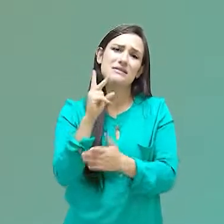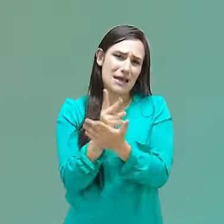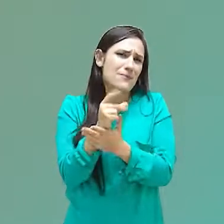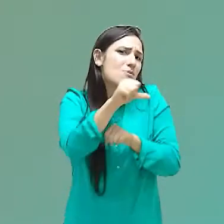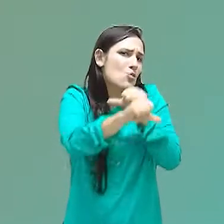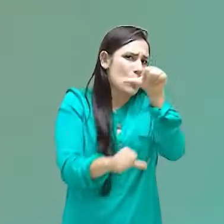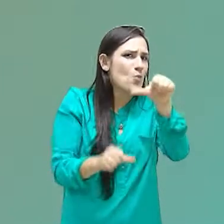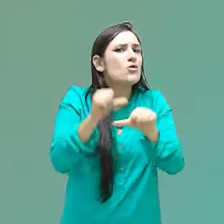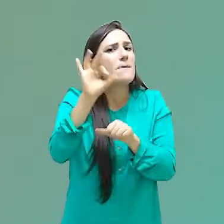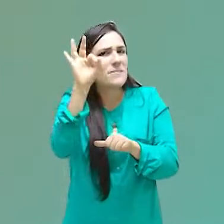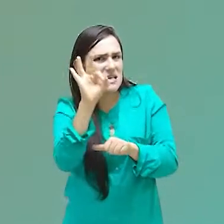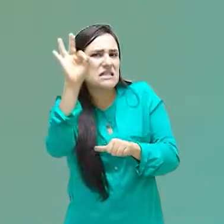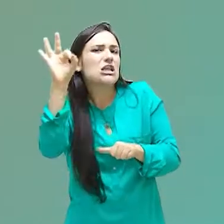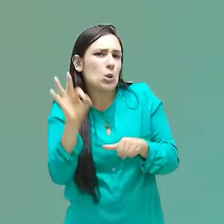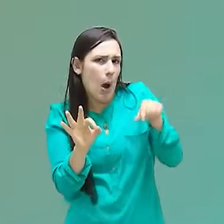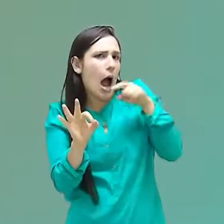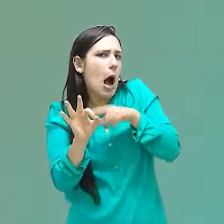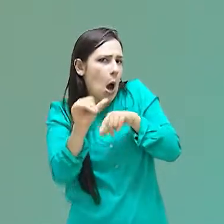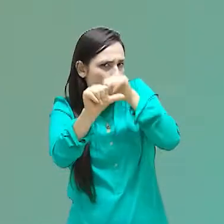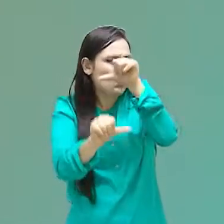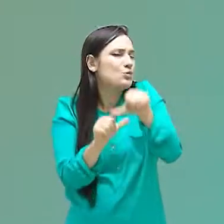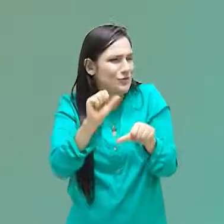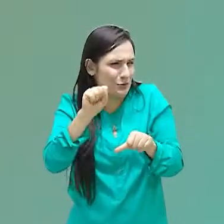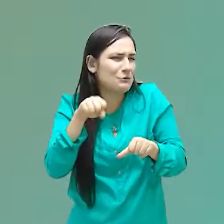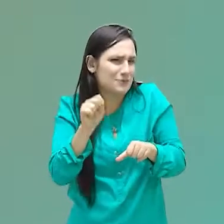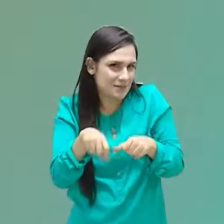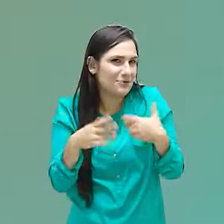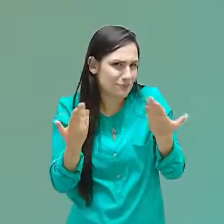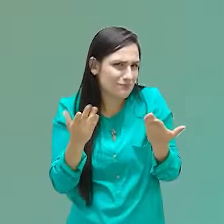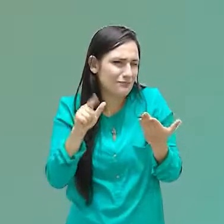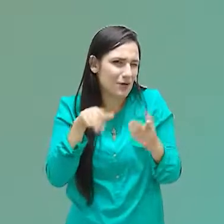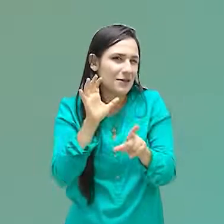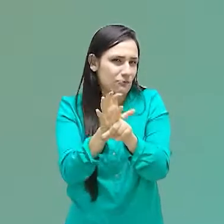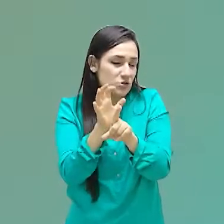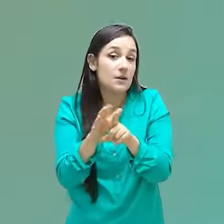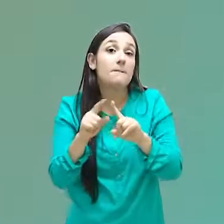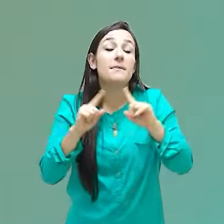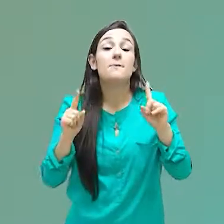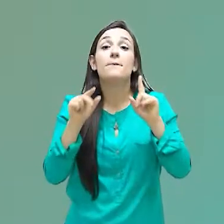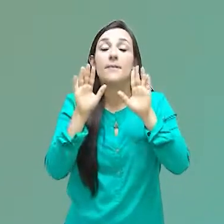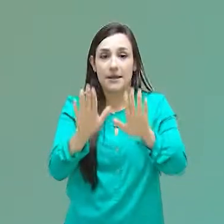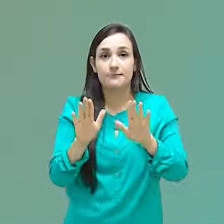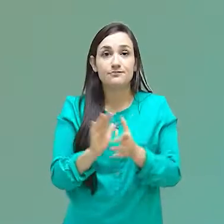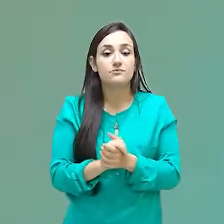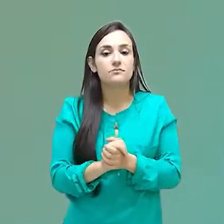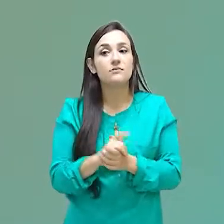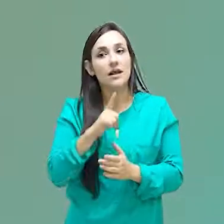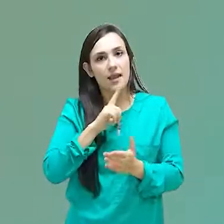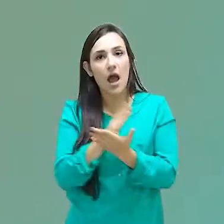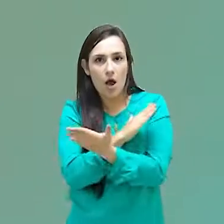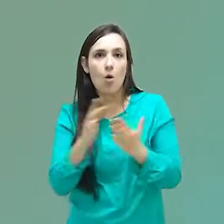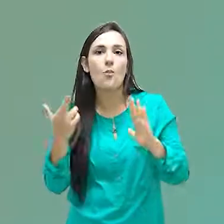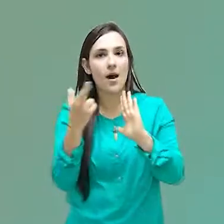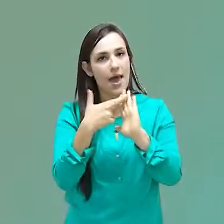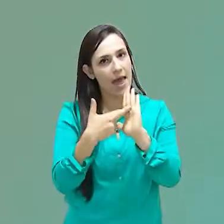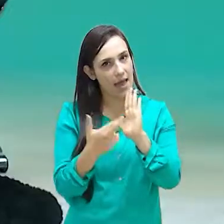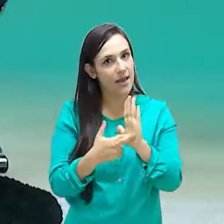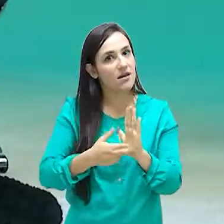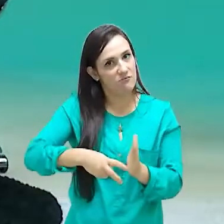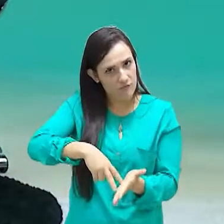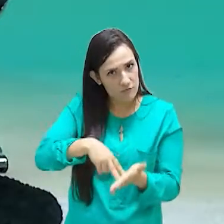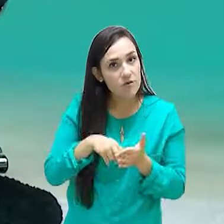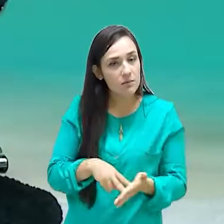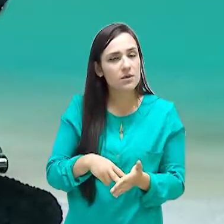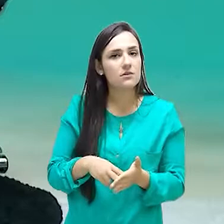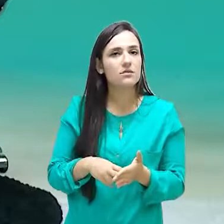os valores das alíquotas, e isso aí vai impactar, obviamente, na publicação de novas leis. Mas dentro de normas mais rígidas, né, mais estáticas,